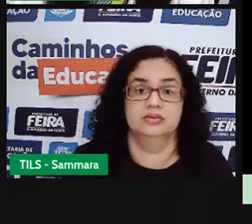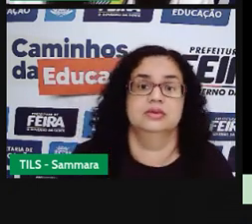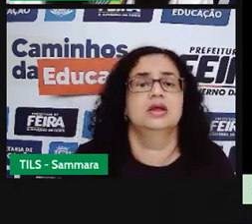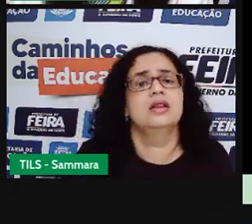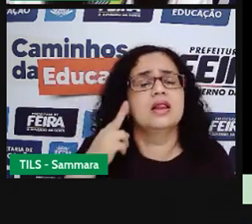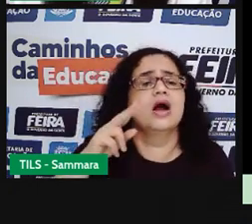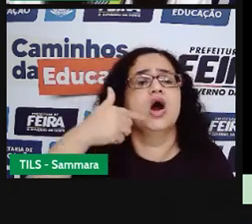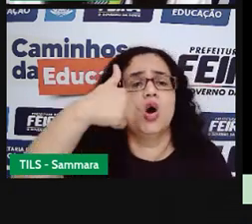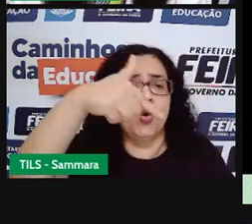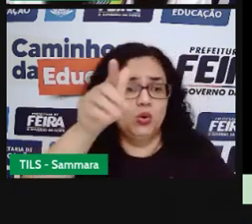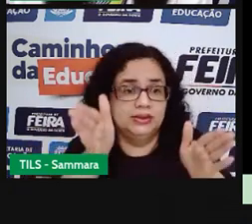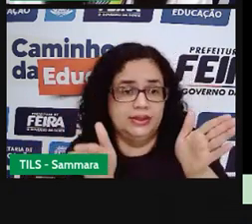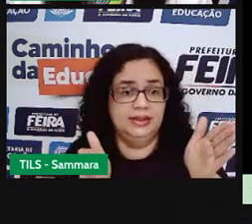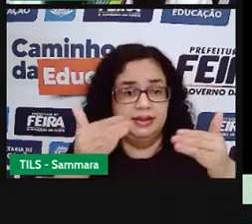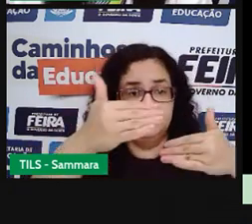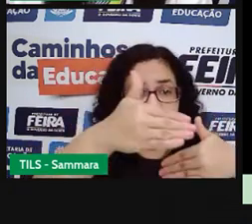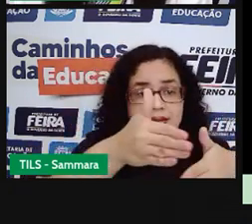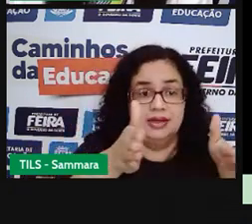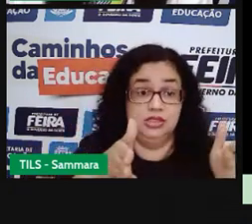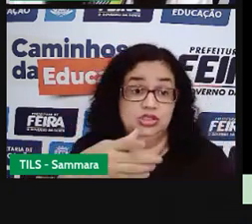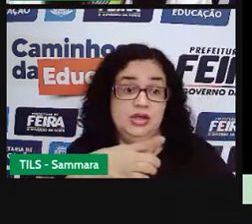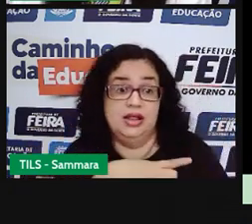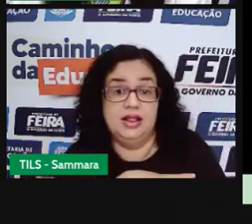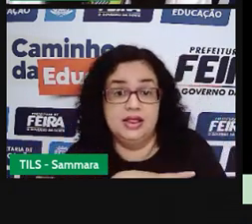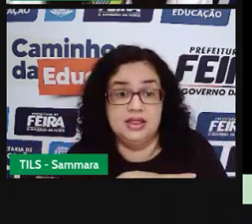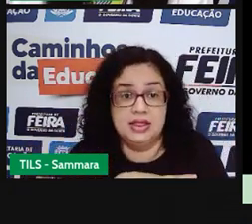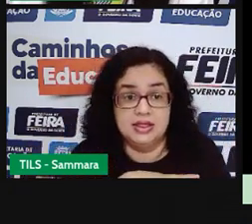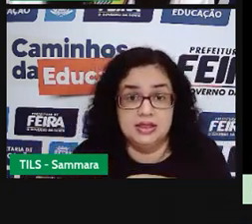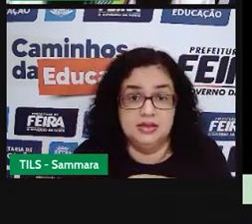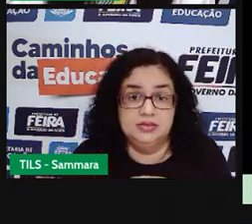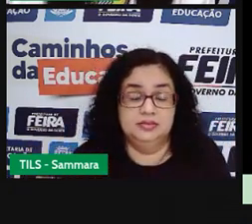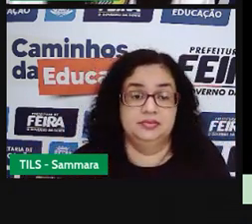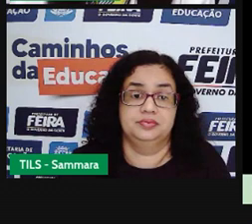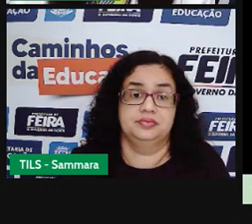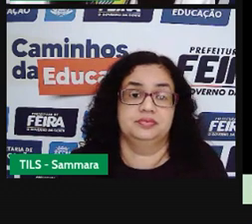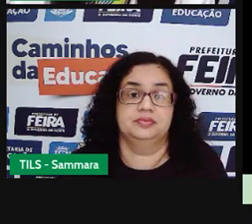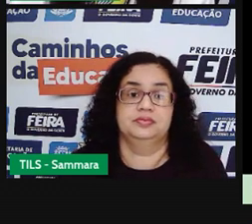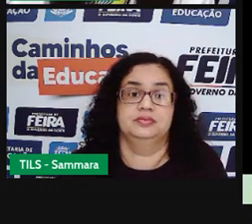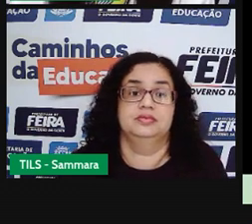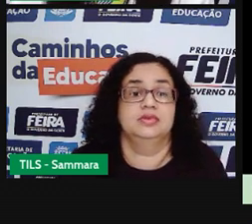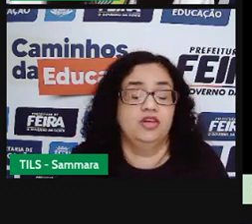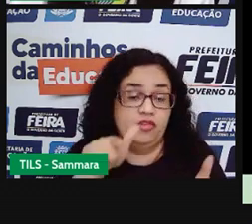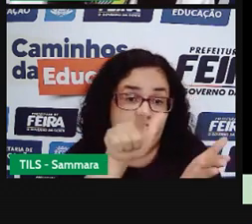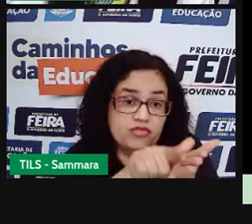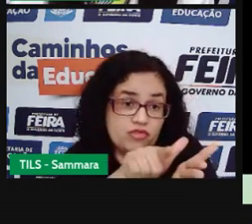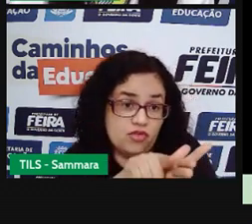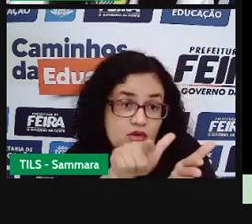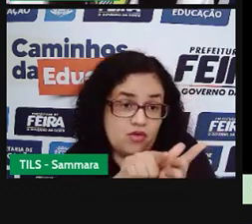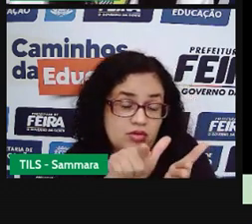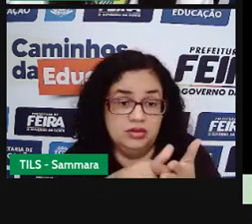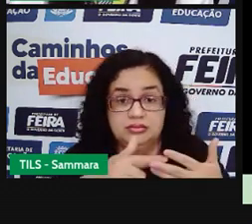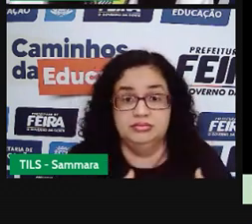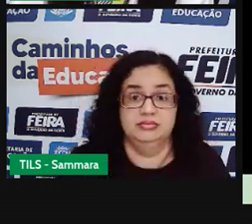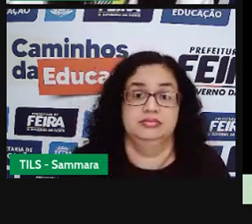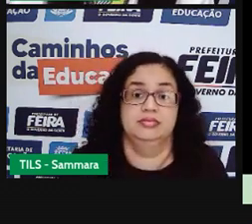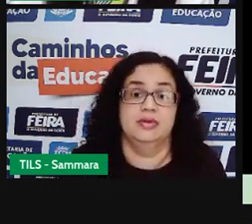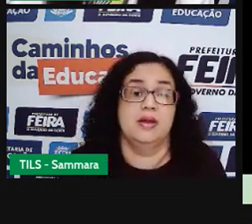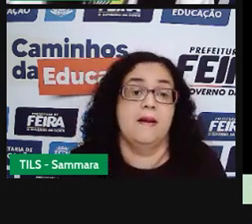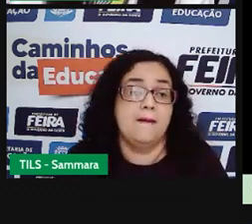nessa outra Kátia nós iremos aí no bloco né é um folhas coloridas